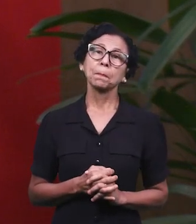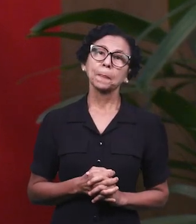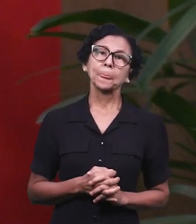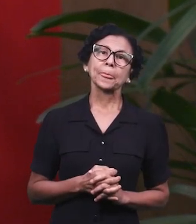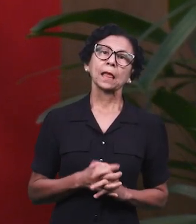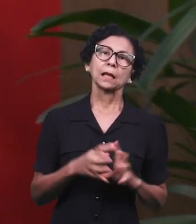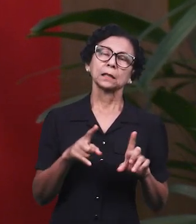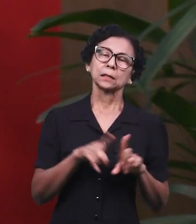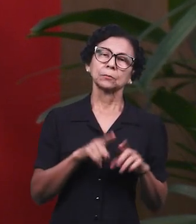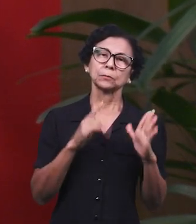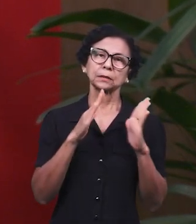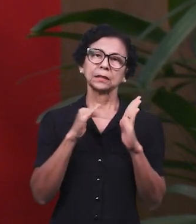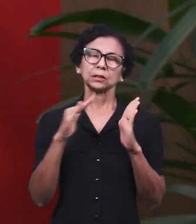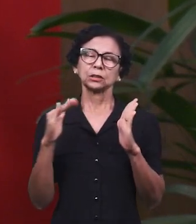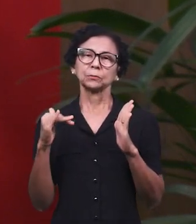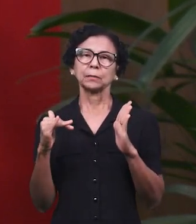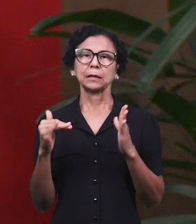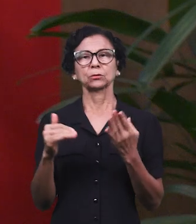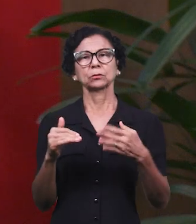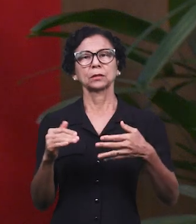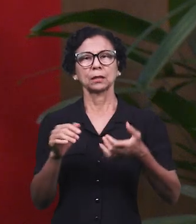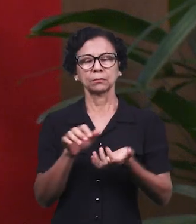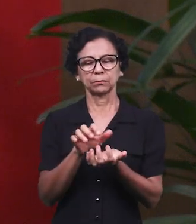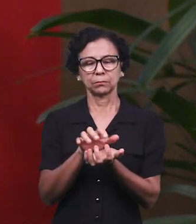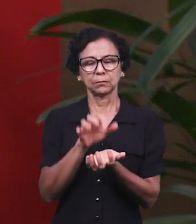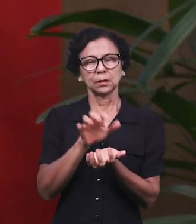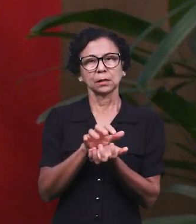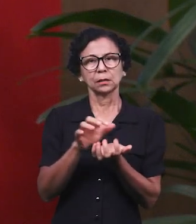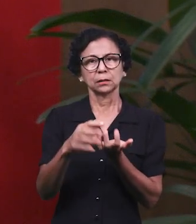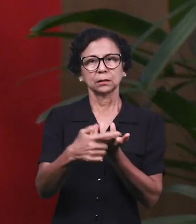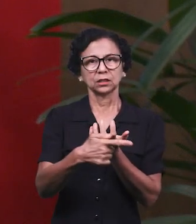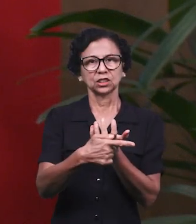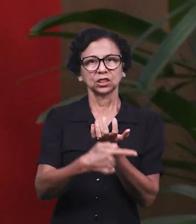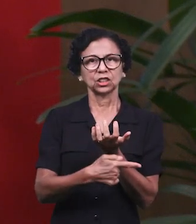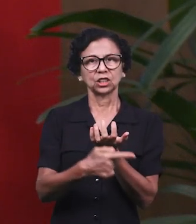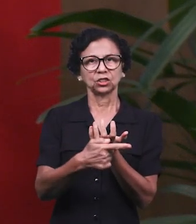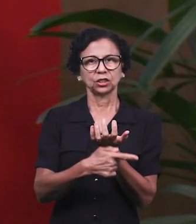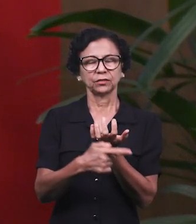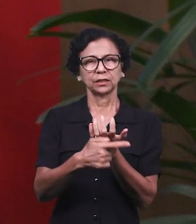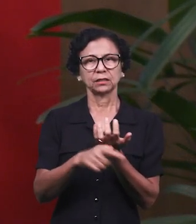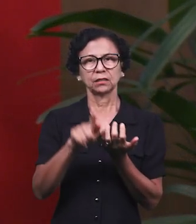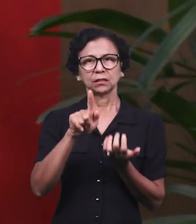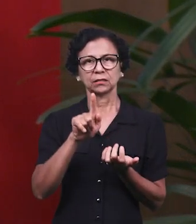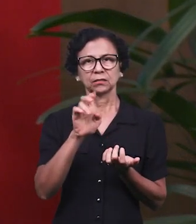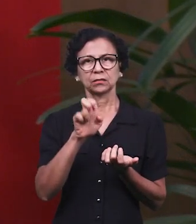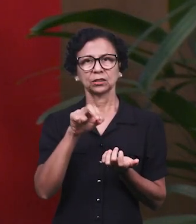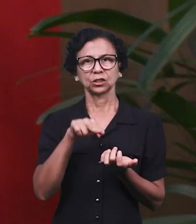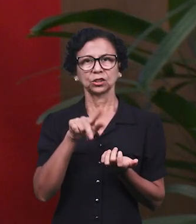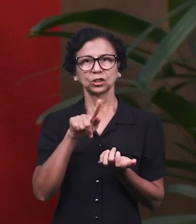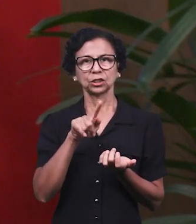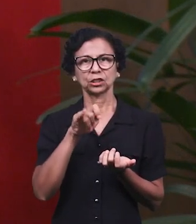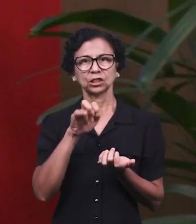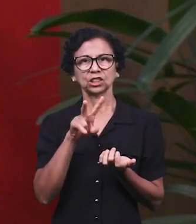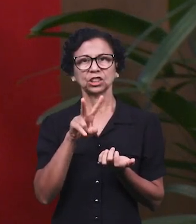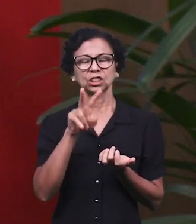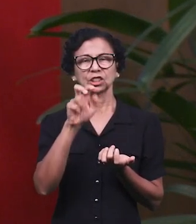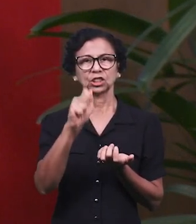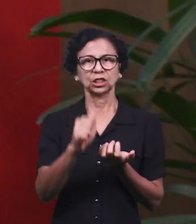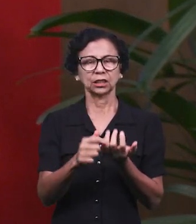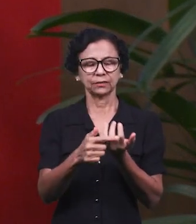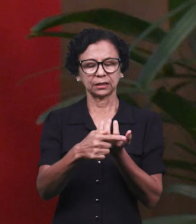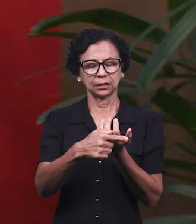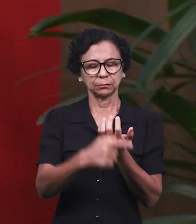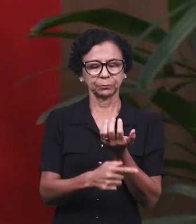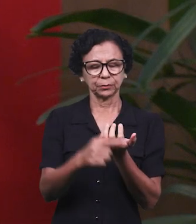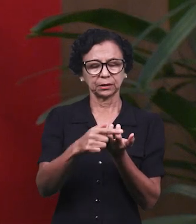nós temos a estética gengival, alguns pacientes que têm a gengiva que ela está num lugar onde ela não deveria,